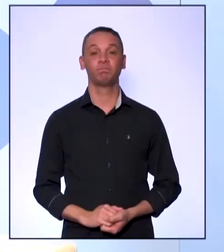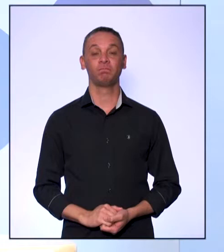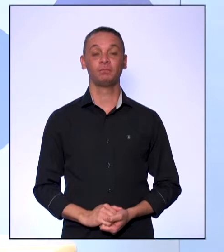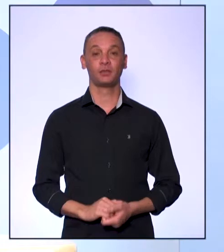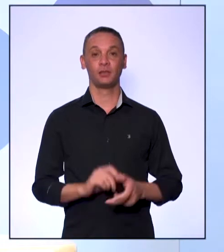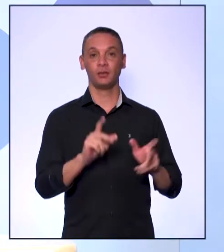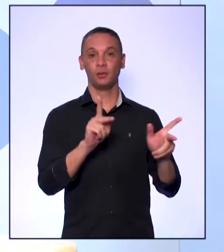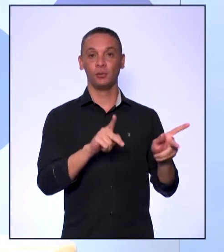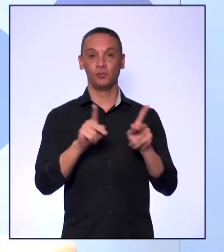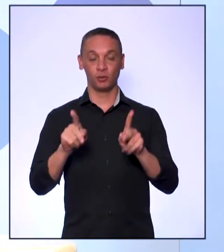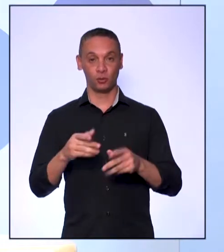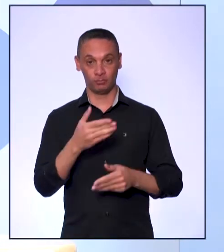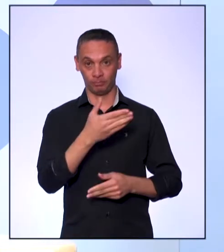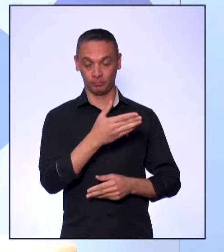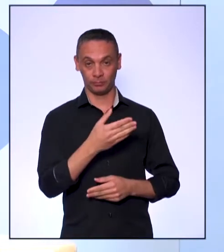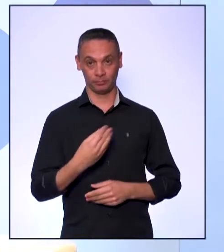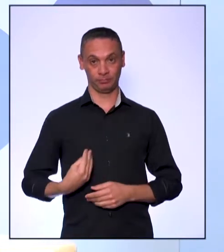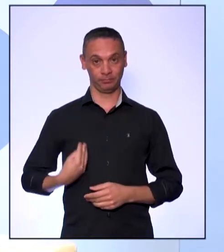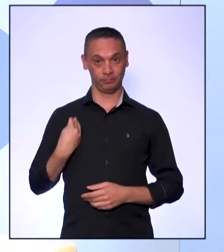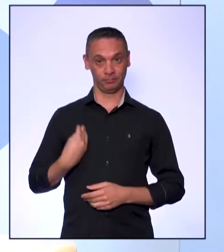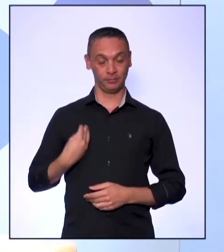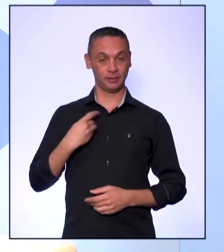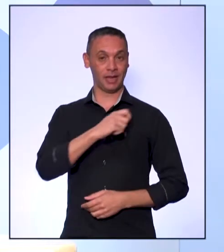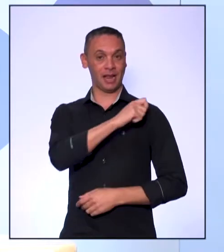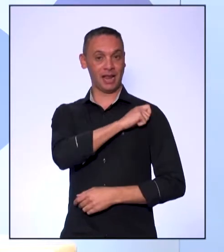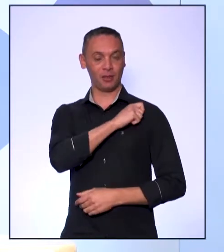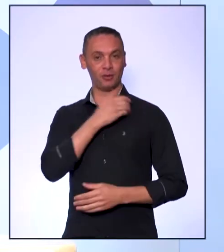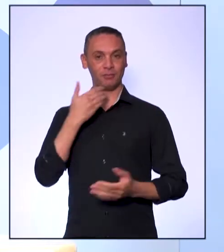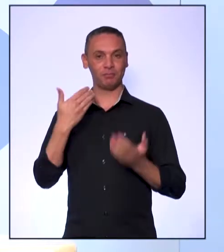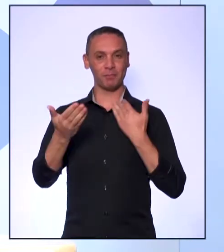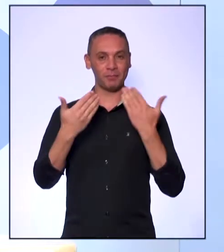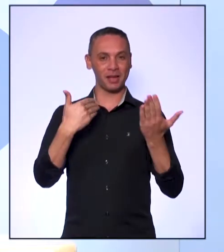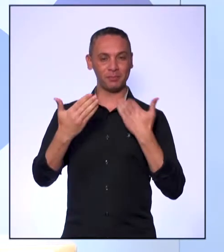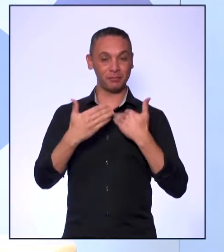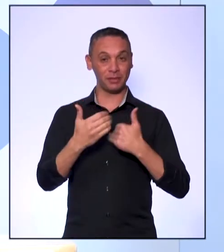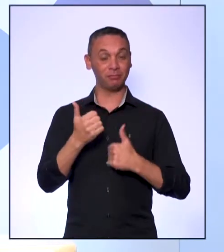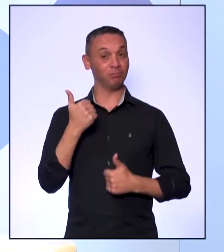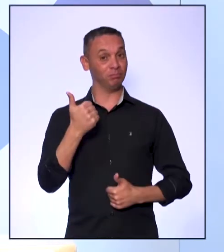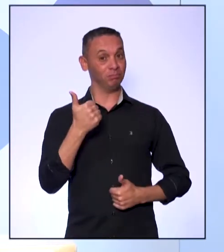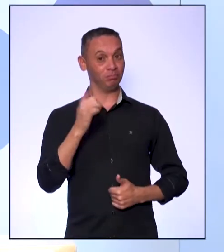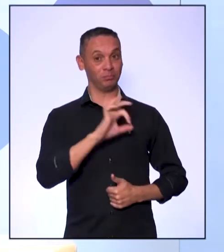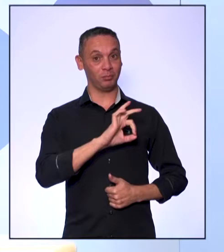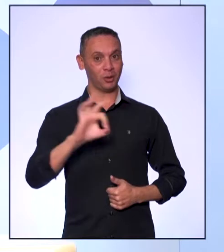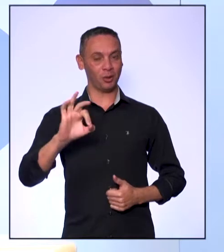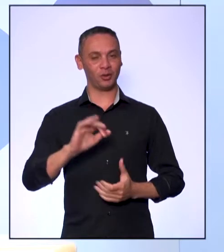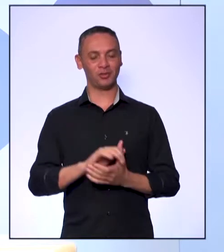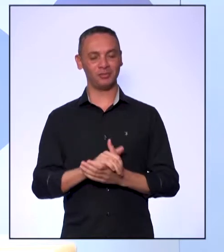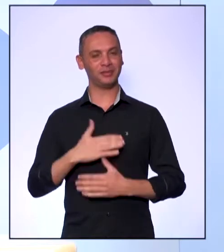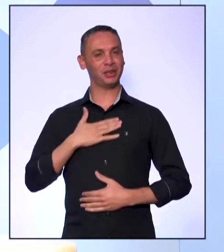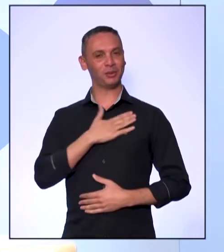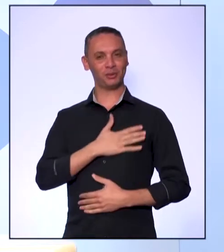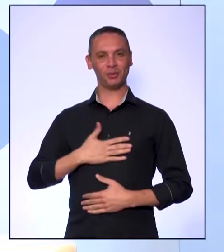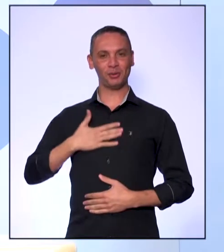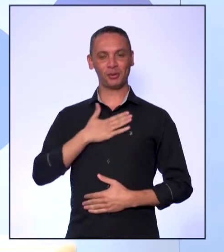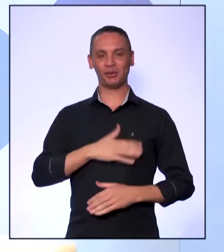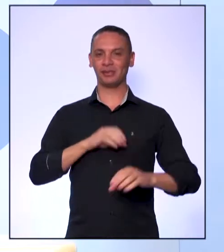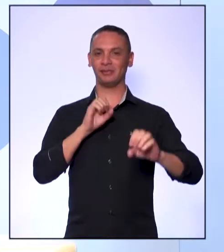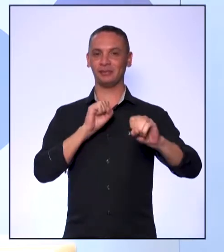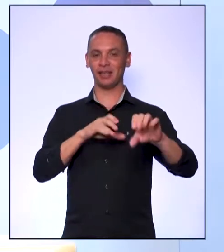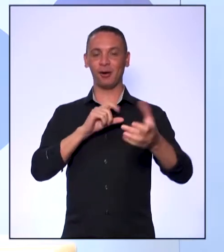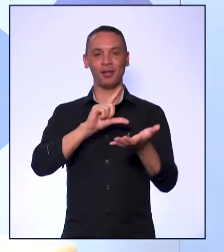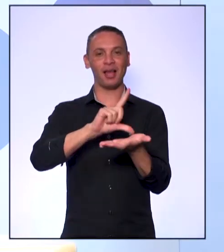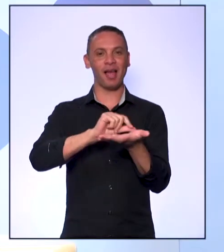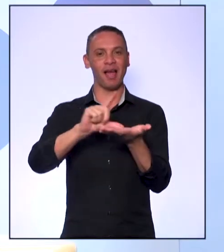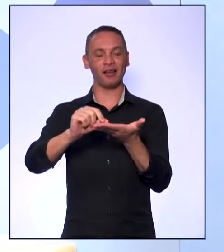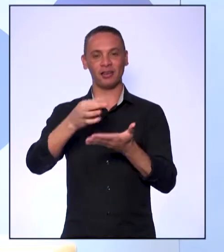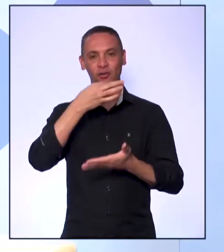Professor Wilson, a participação aqui dos alunos está sendo muito significativa, viu? Estão gostando aí da aula, do artigo de